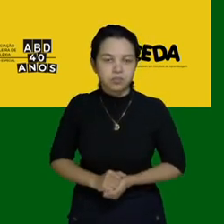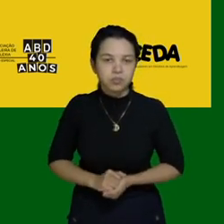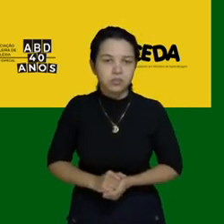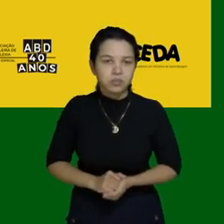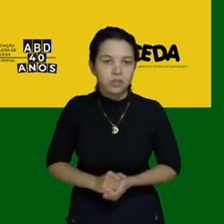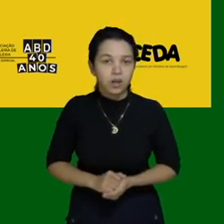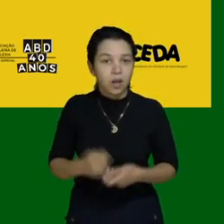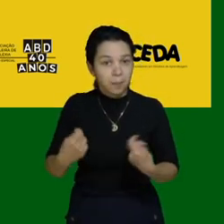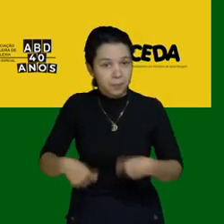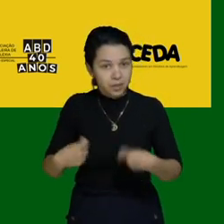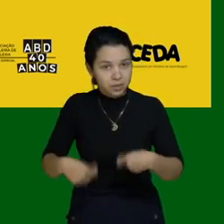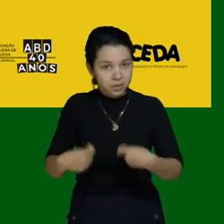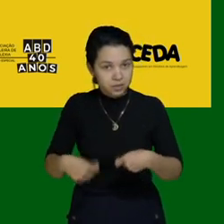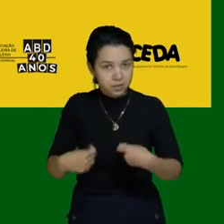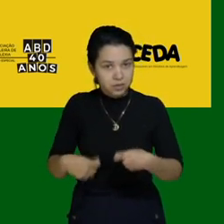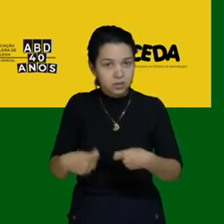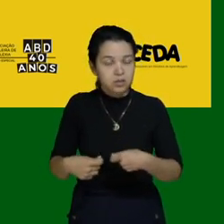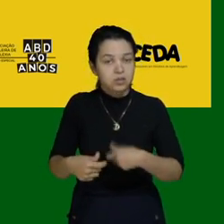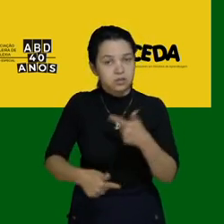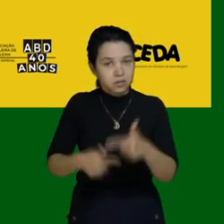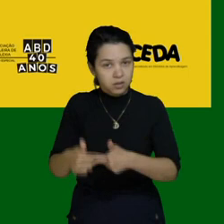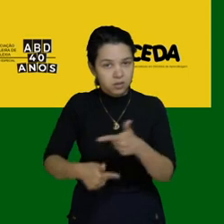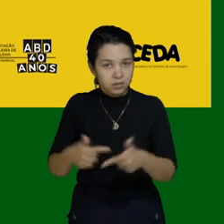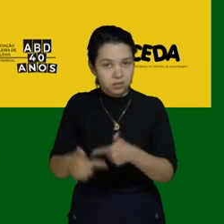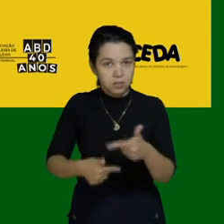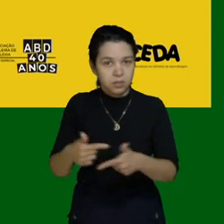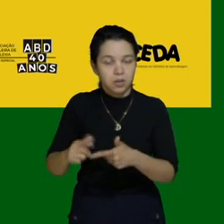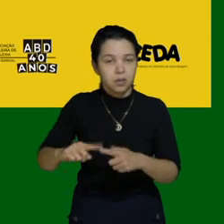precisam de muito muito trabalho o